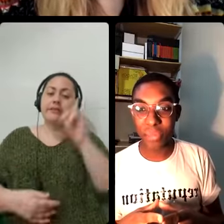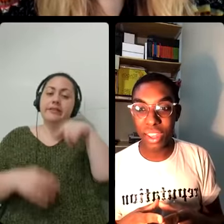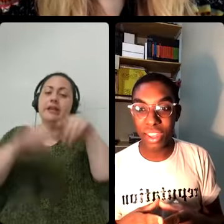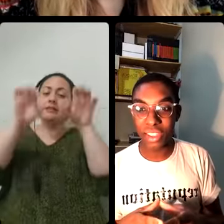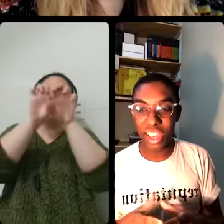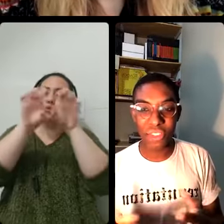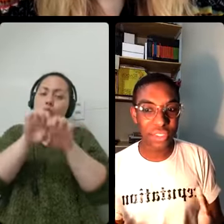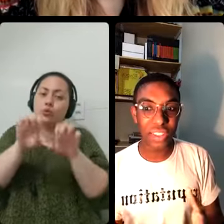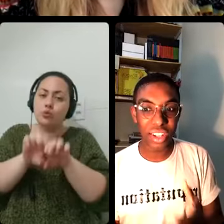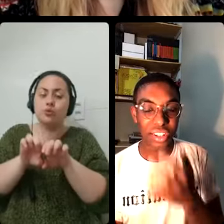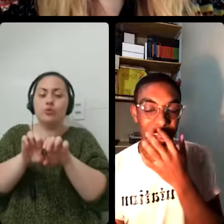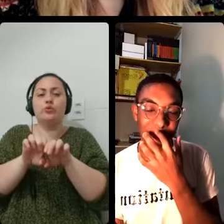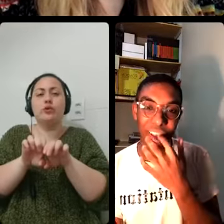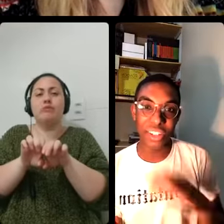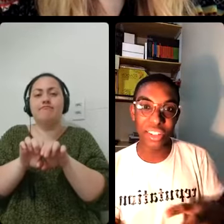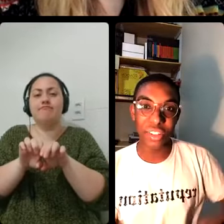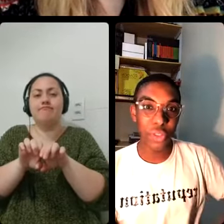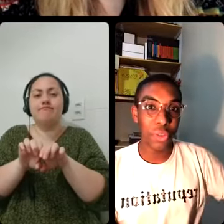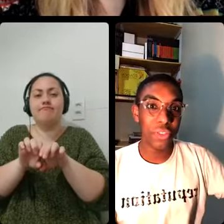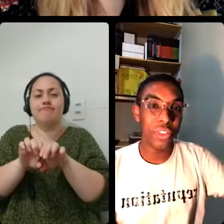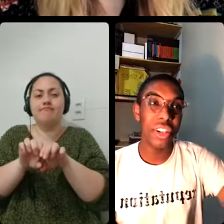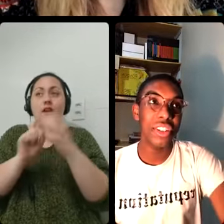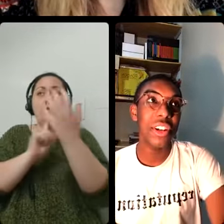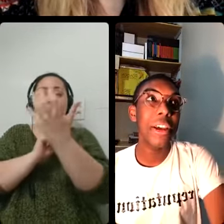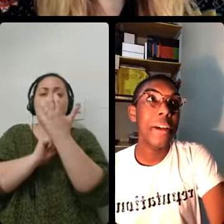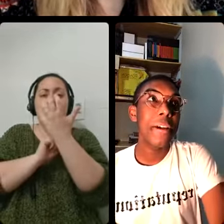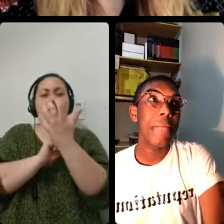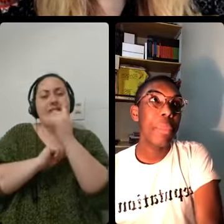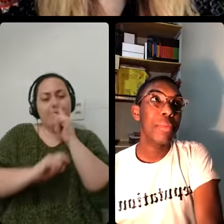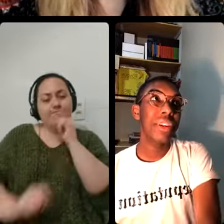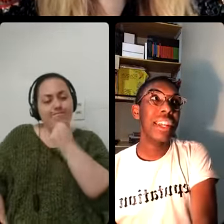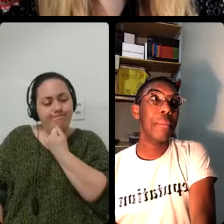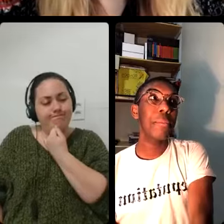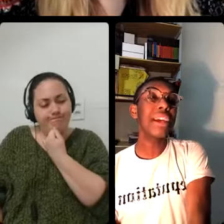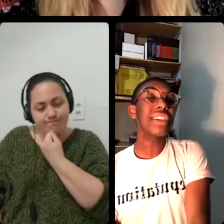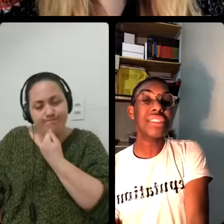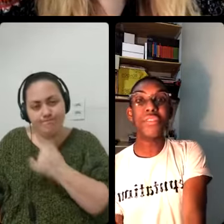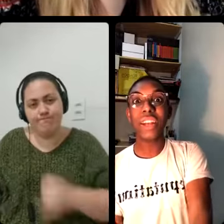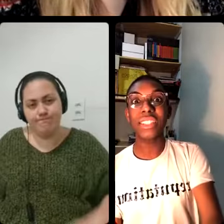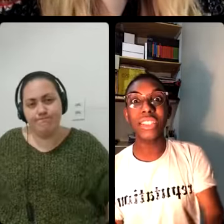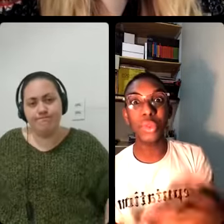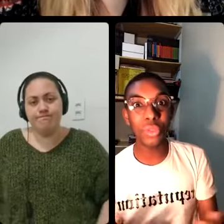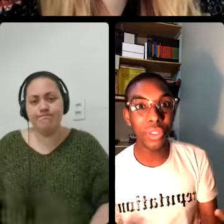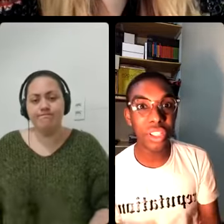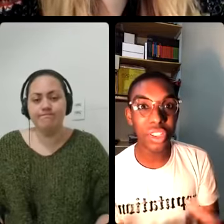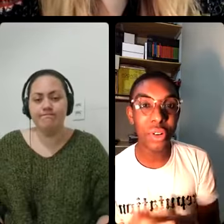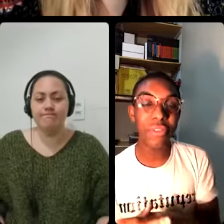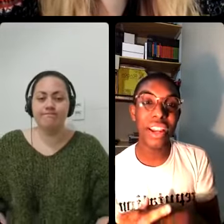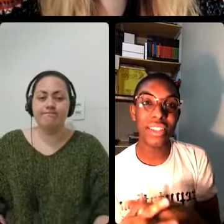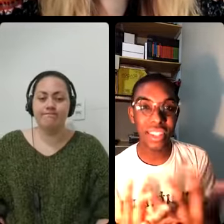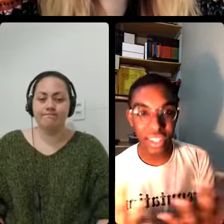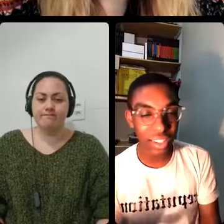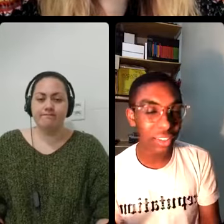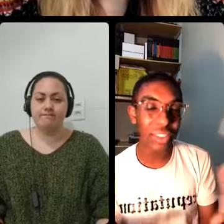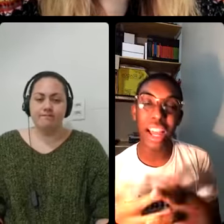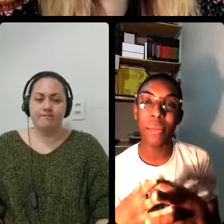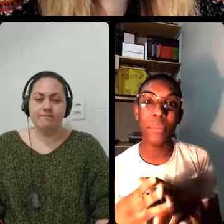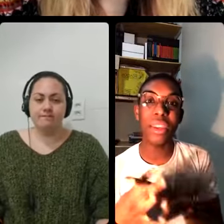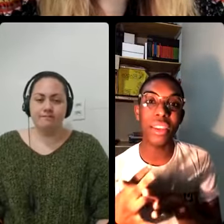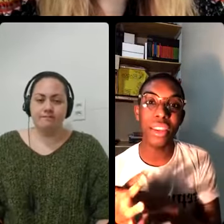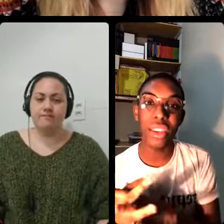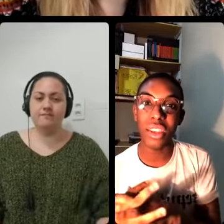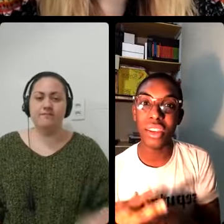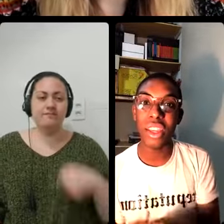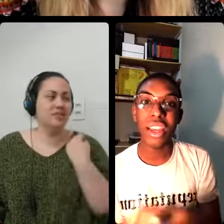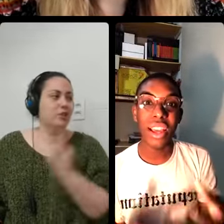Isso é frustrante, na verdade. Acho muito frustrante. Porque por mais que a gente faça tudo e a gente converse aqui no